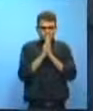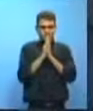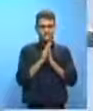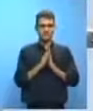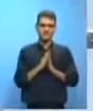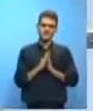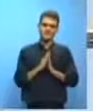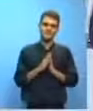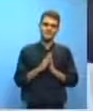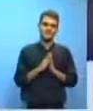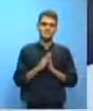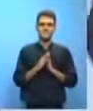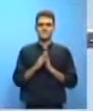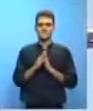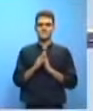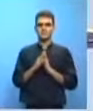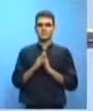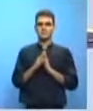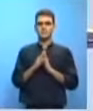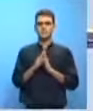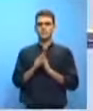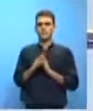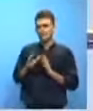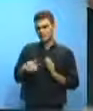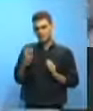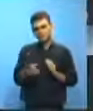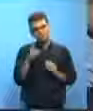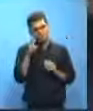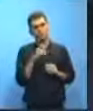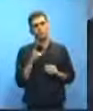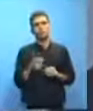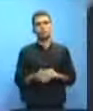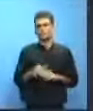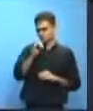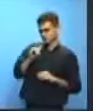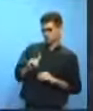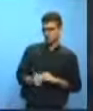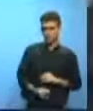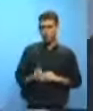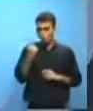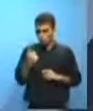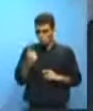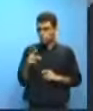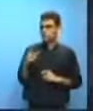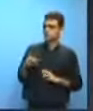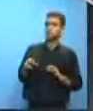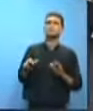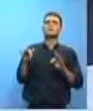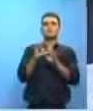Filho, um de vocês é o próprio Jesus Cristo disfarçado. Mas então quem é?